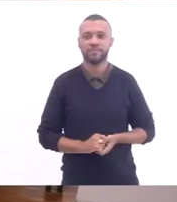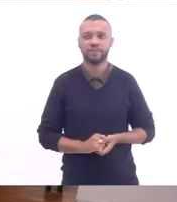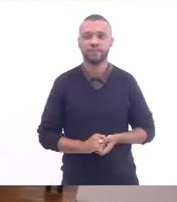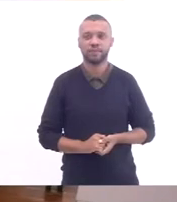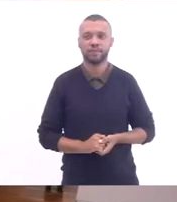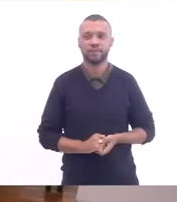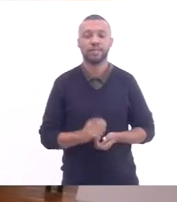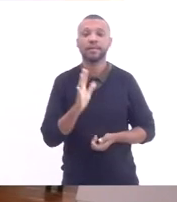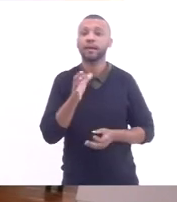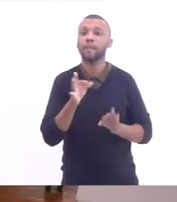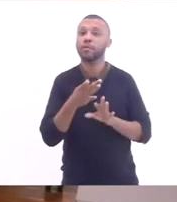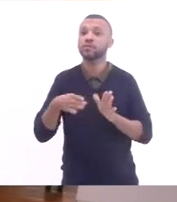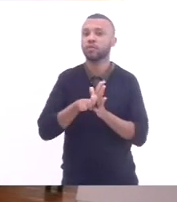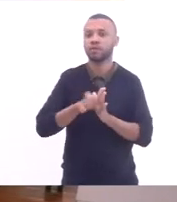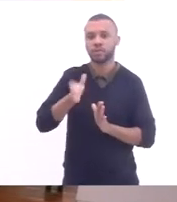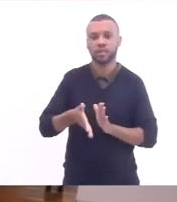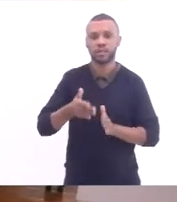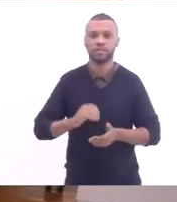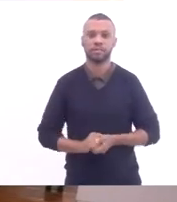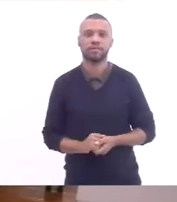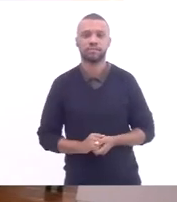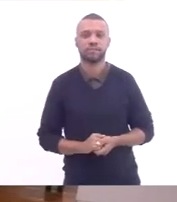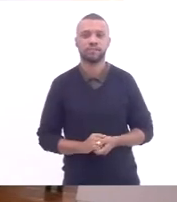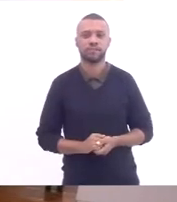Ah, chegou.